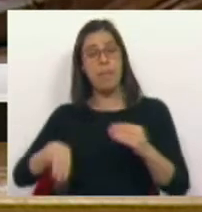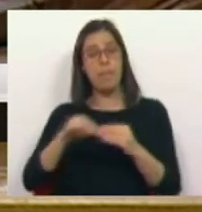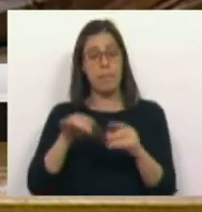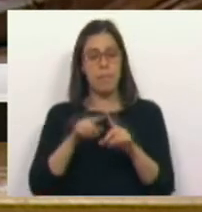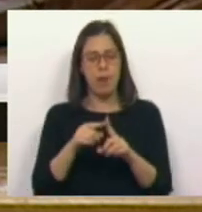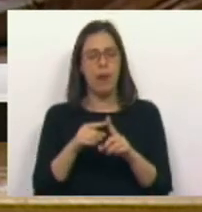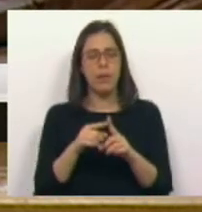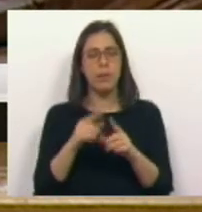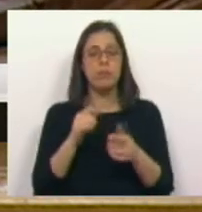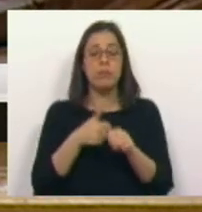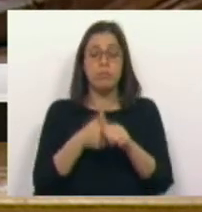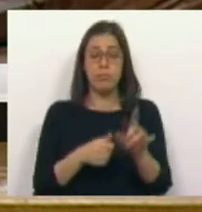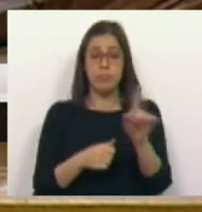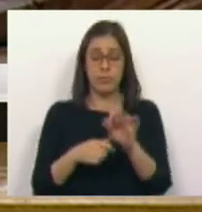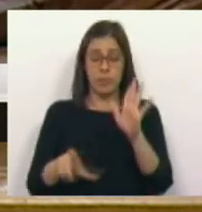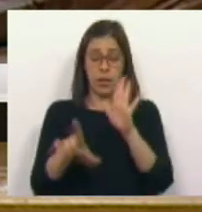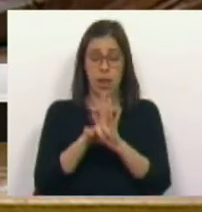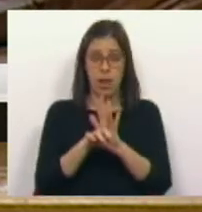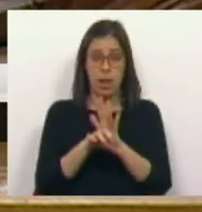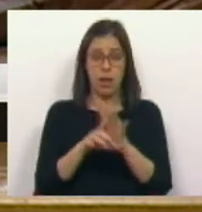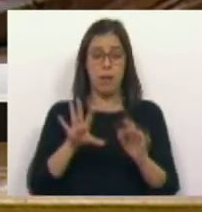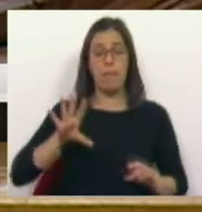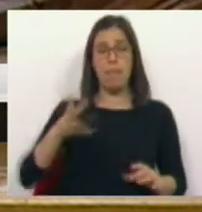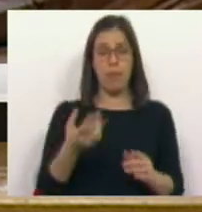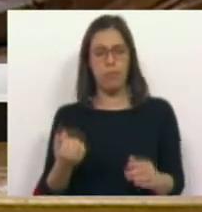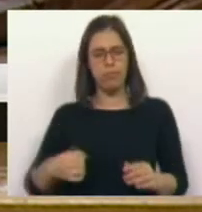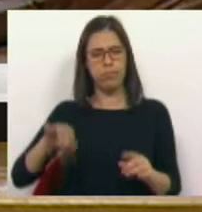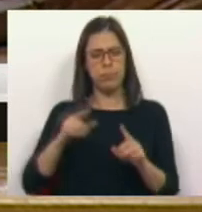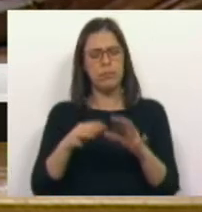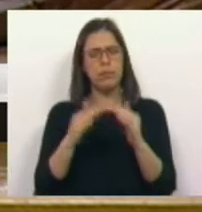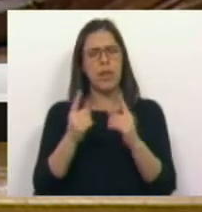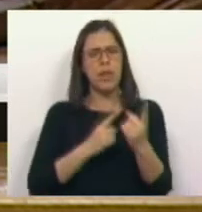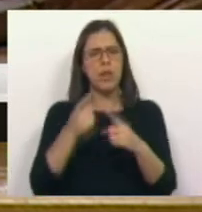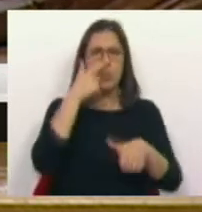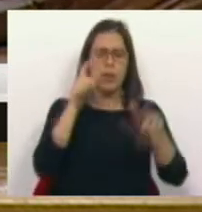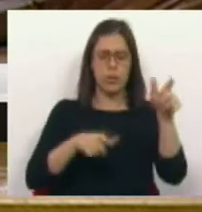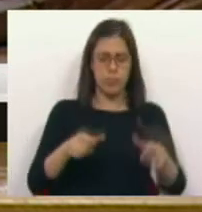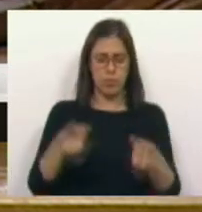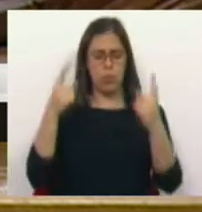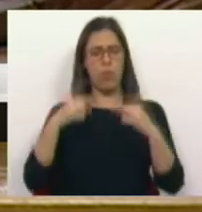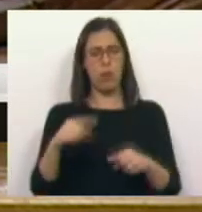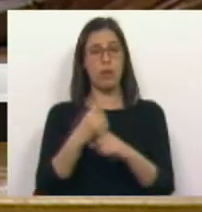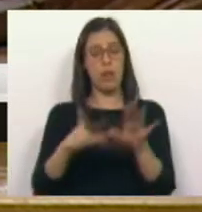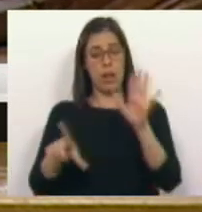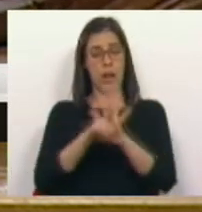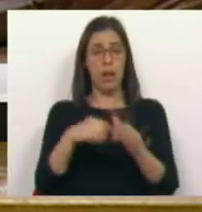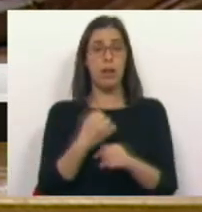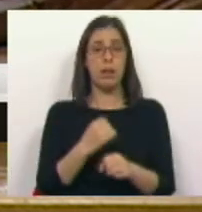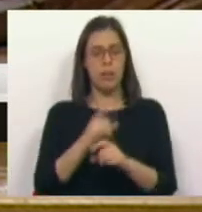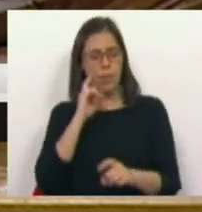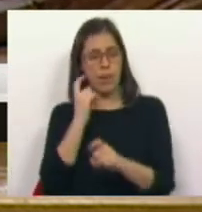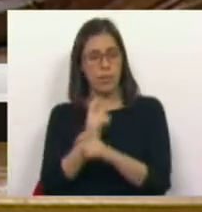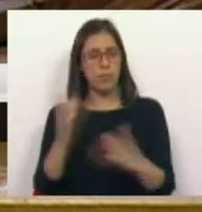facto de se eximirem de cumprir com a legislação no país, quer ao nível de transporte de passageiros, quer ao nível da legislação laboral